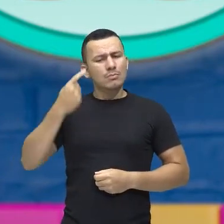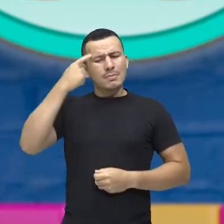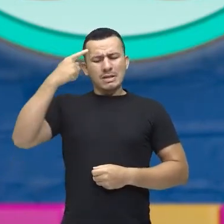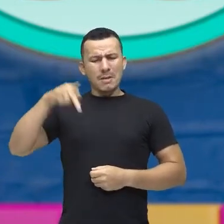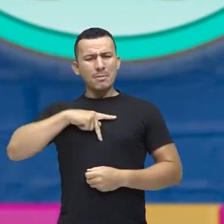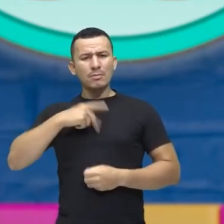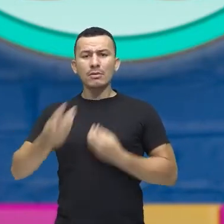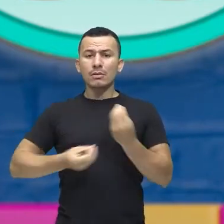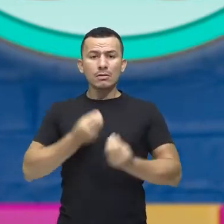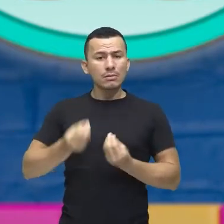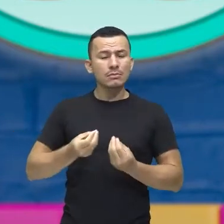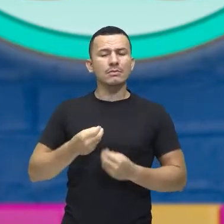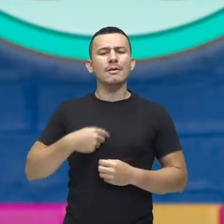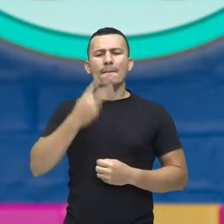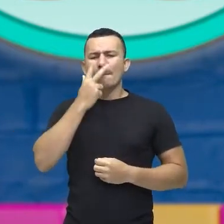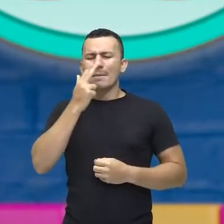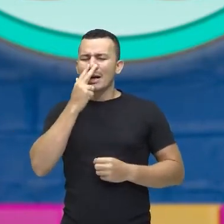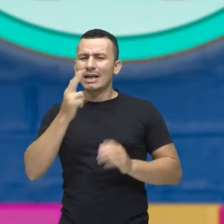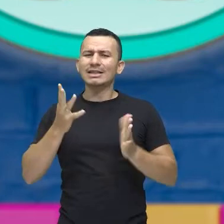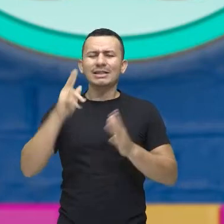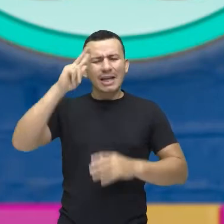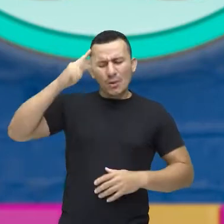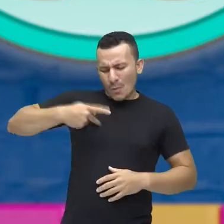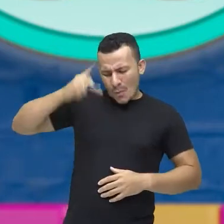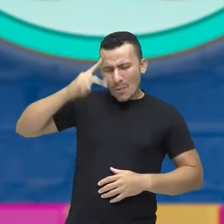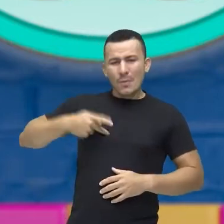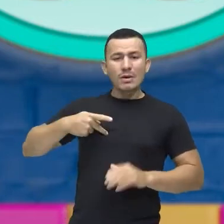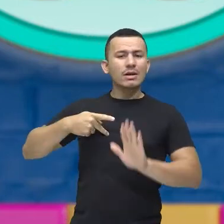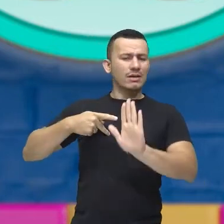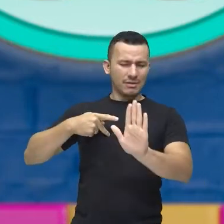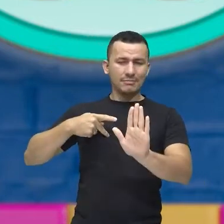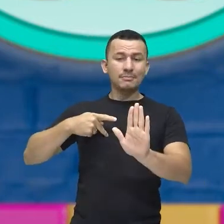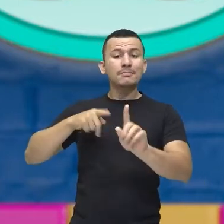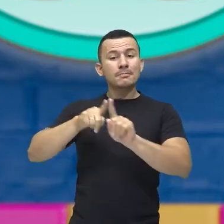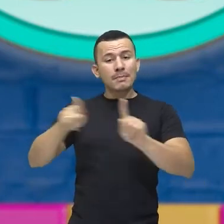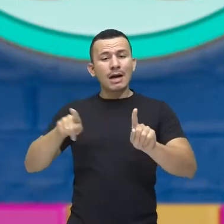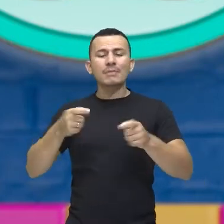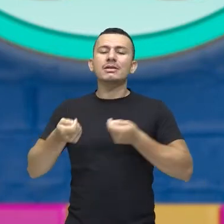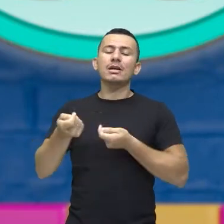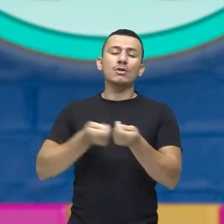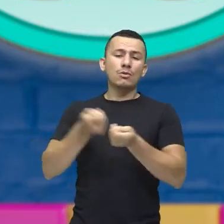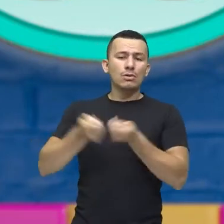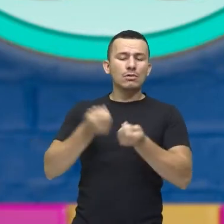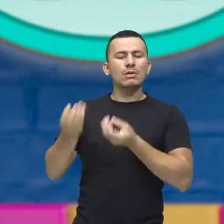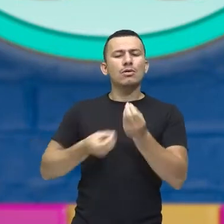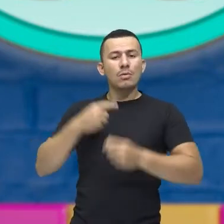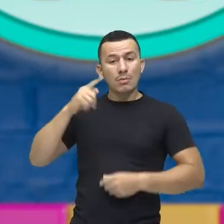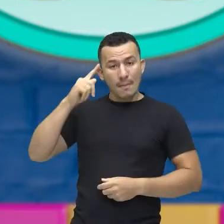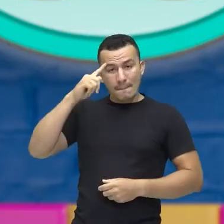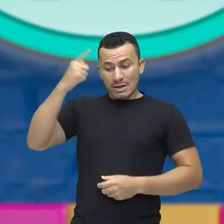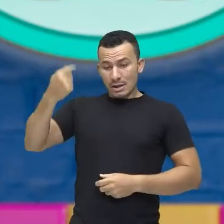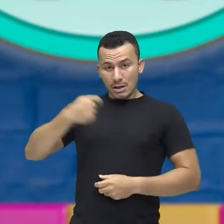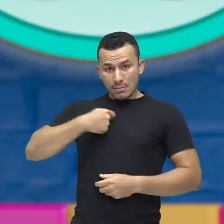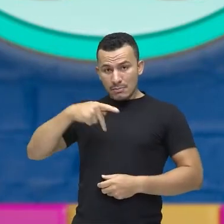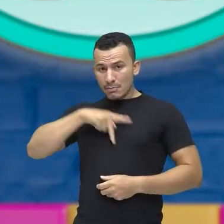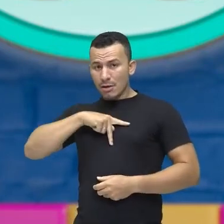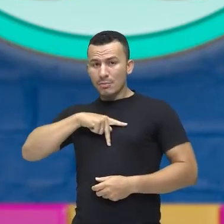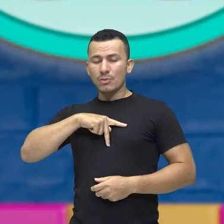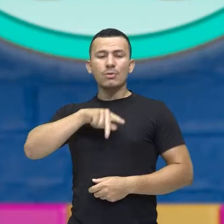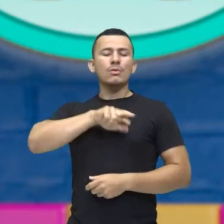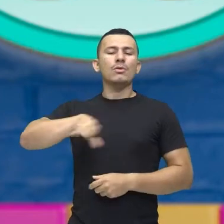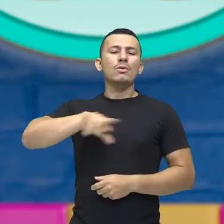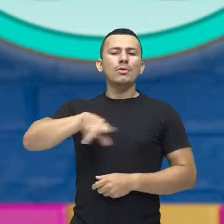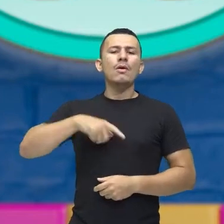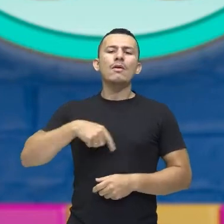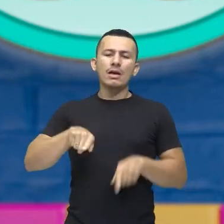si vai parecer um pouco egoísta. Então a gente precisa administrar. O pensar em mim não quer dizer que eu também